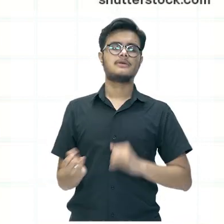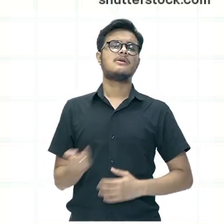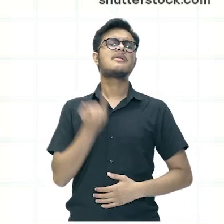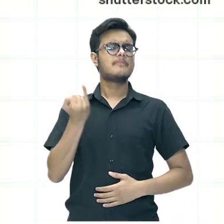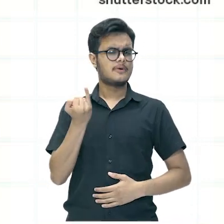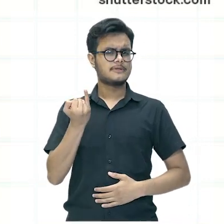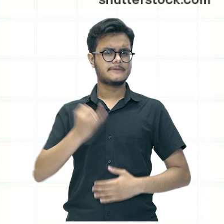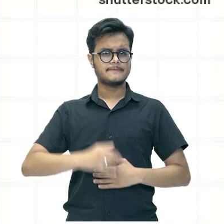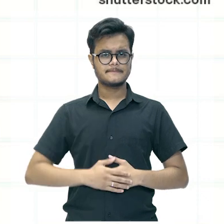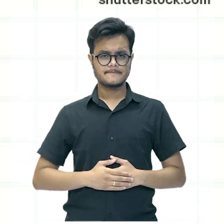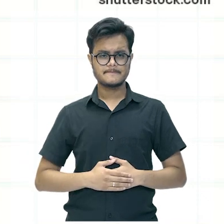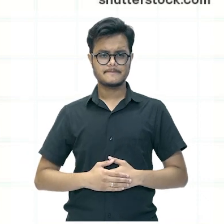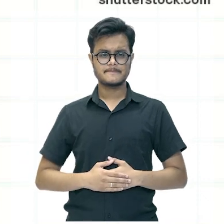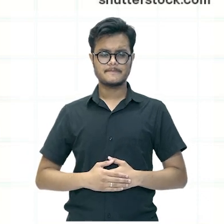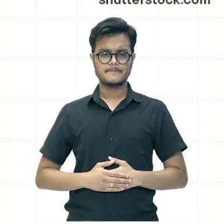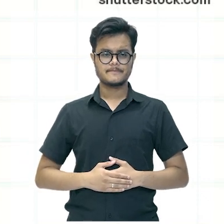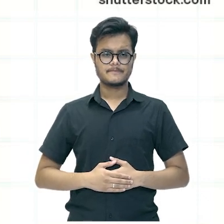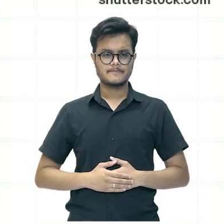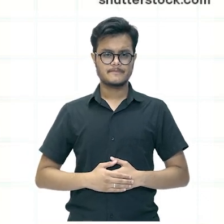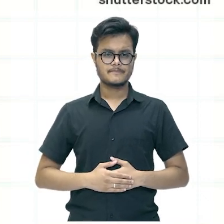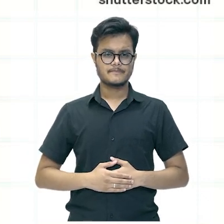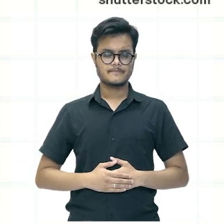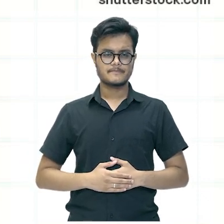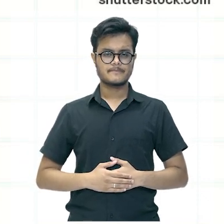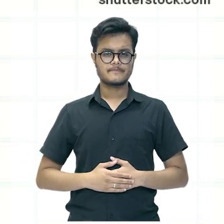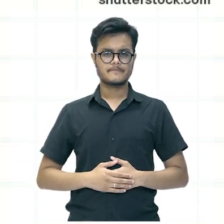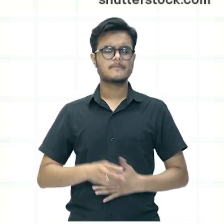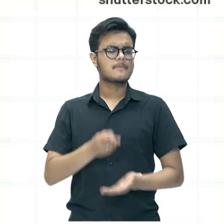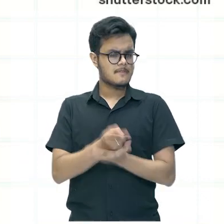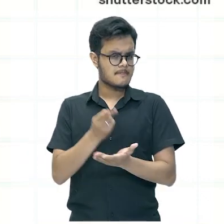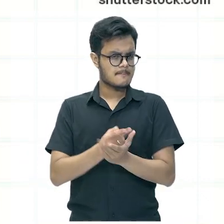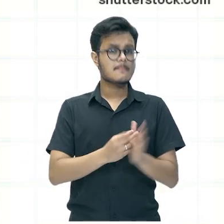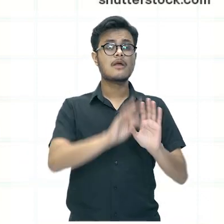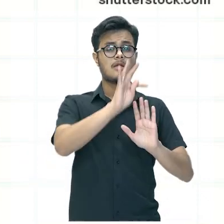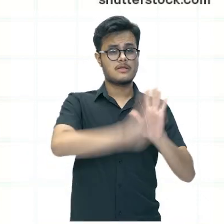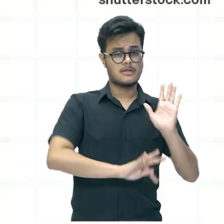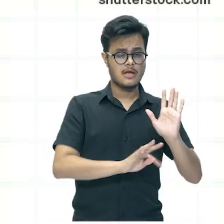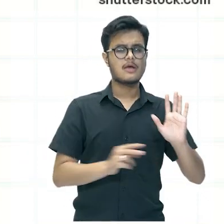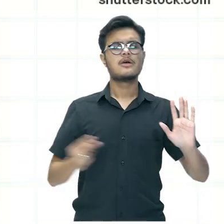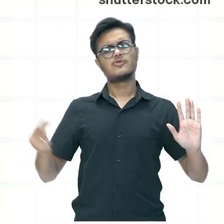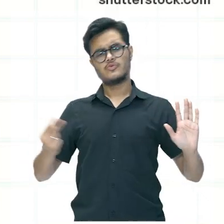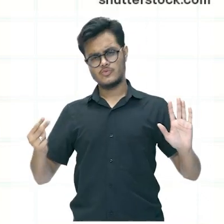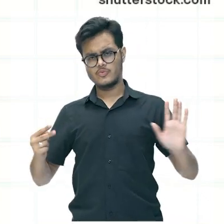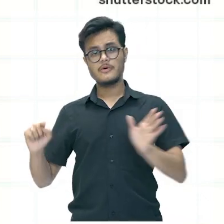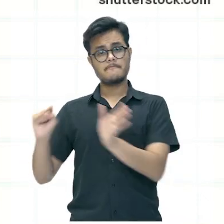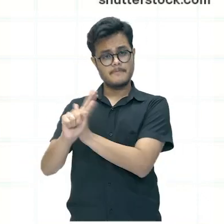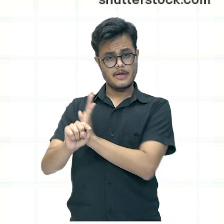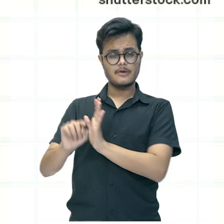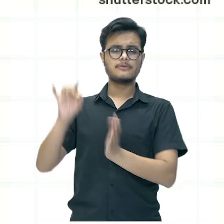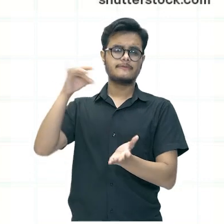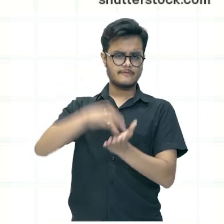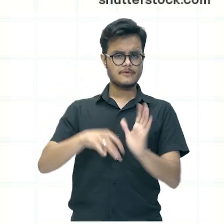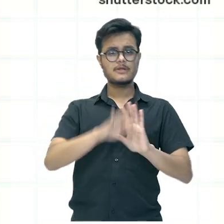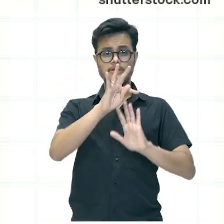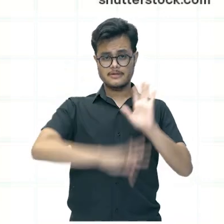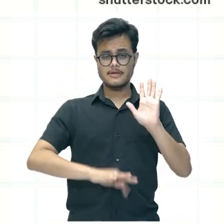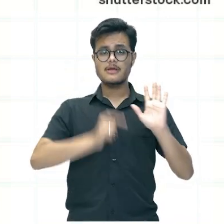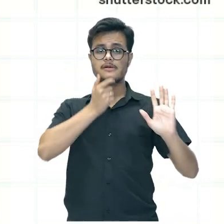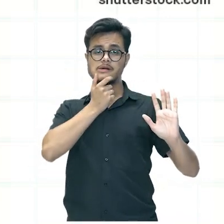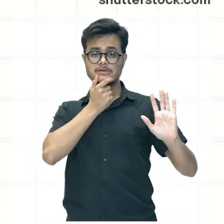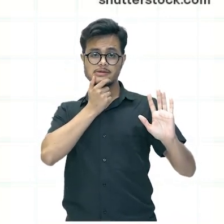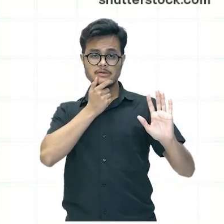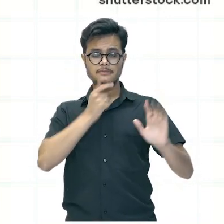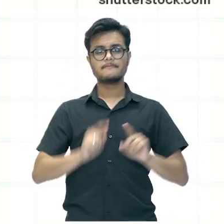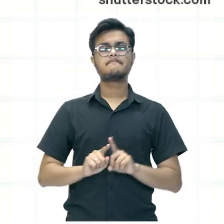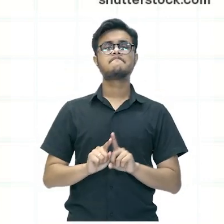importante, certo? Com certeza ele vai sempre aparecer quando tiver uma questão de inglês, não é? E tiver texto. Por quê? Porque o